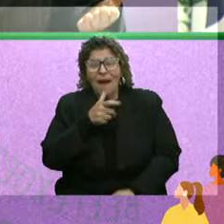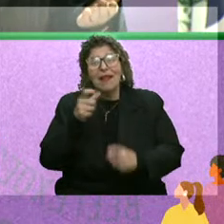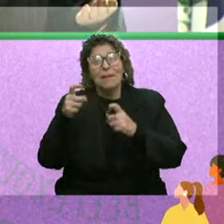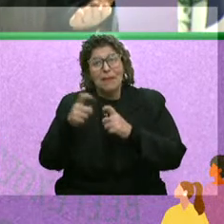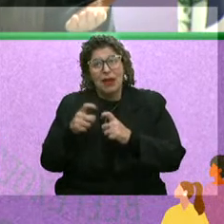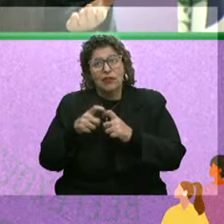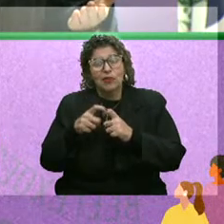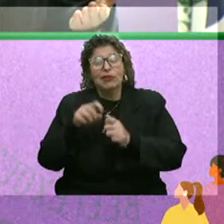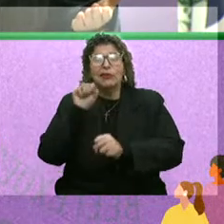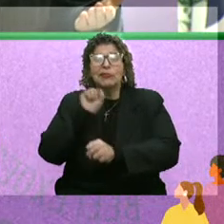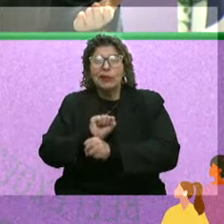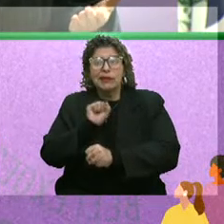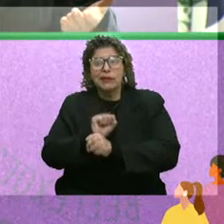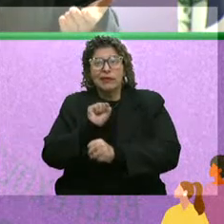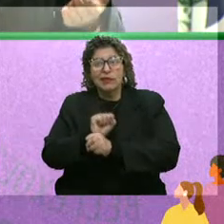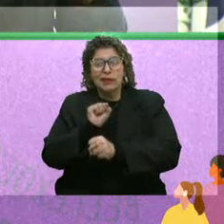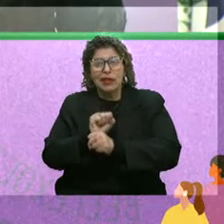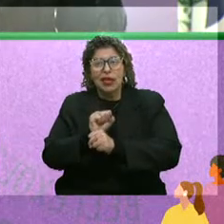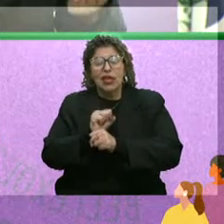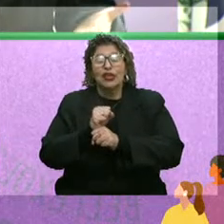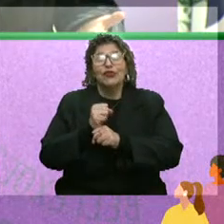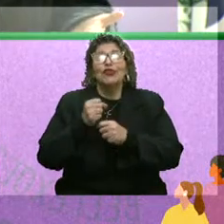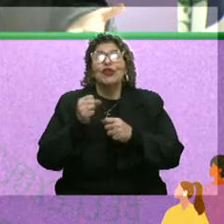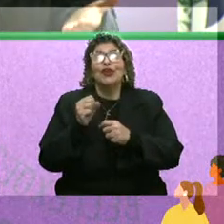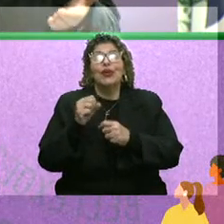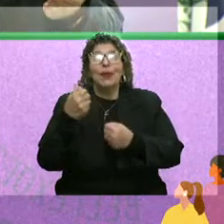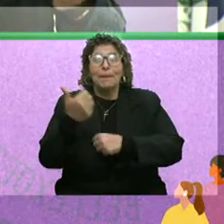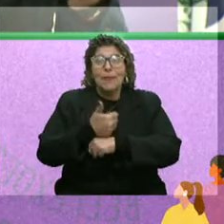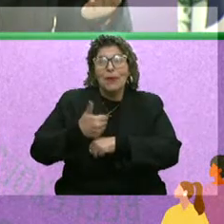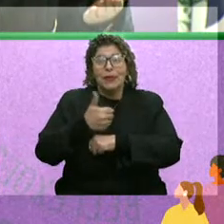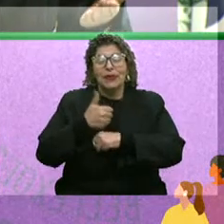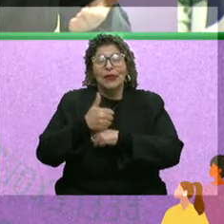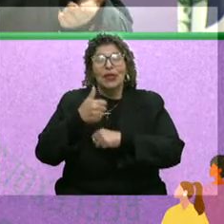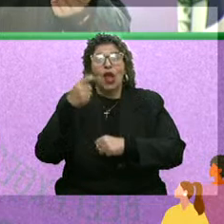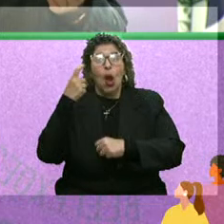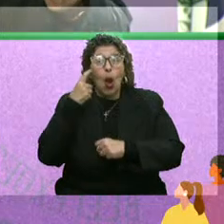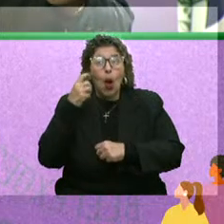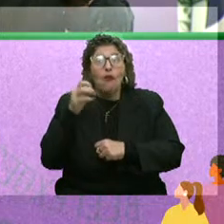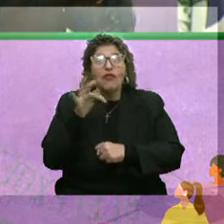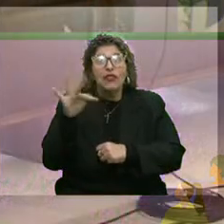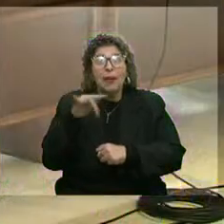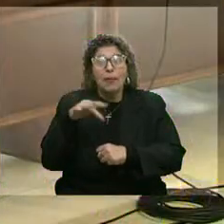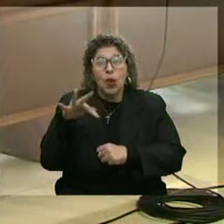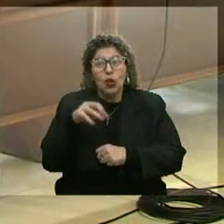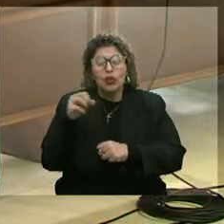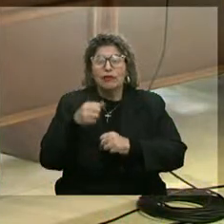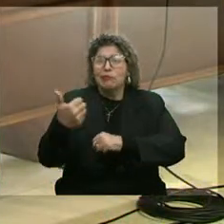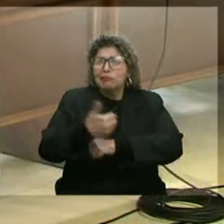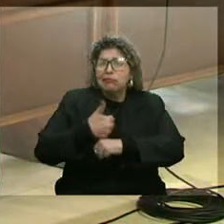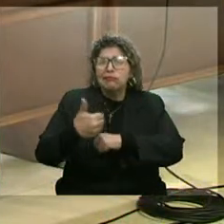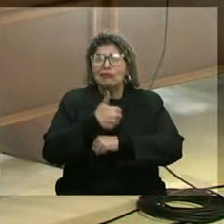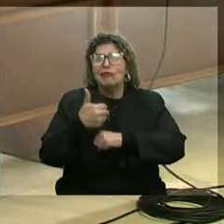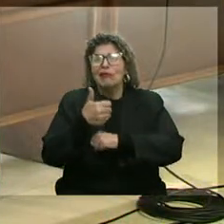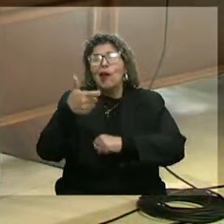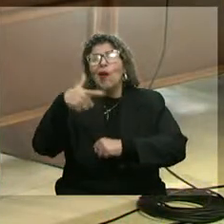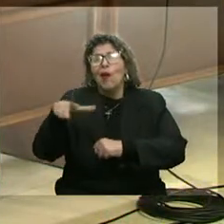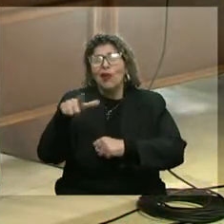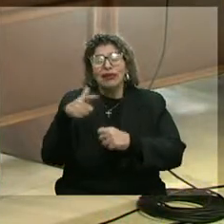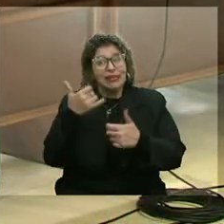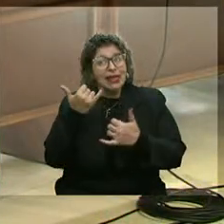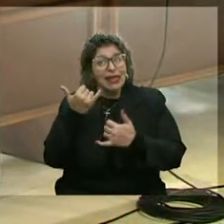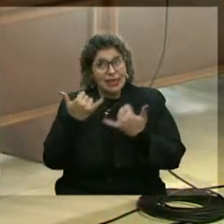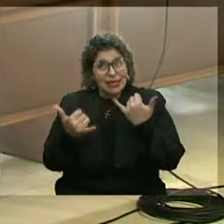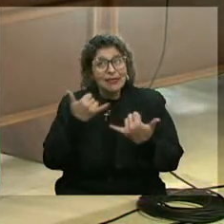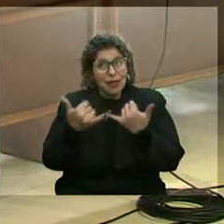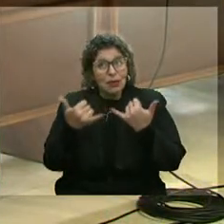quando ele tem que esperar uma consulta de oftalmologista, uma consulta de traumatologista, uma consulta de um especialista, né, que são os dois exemplos que